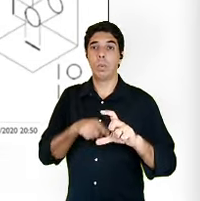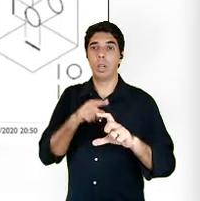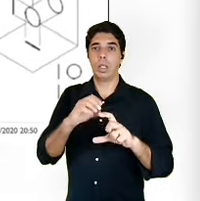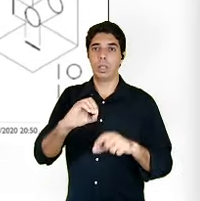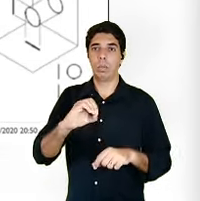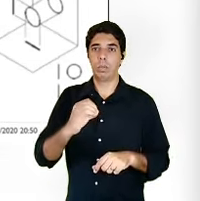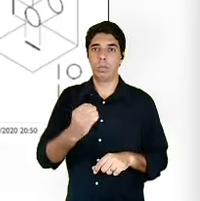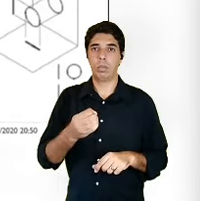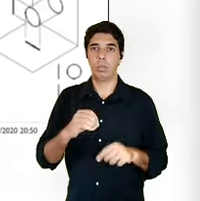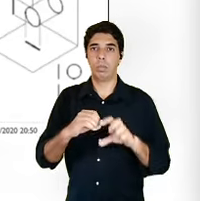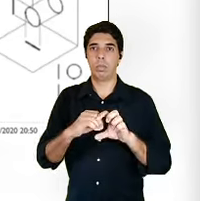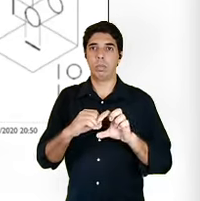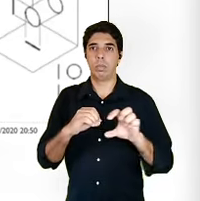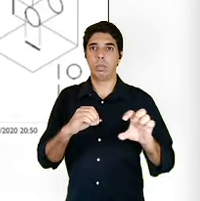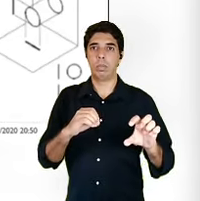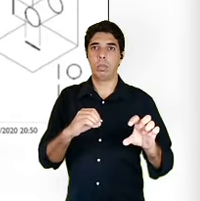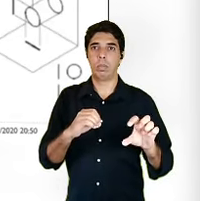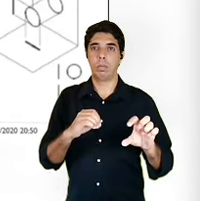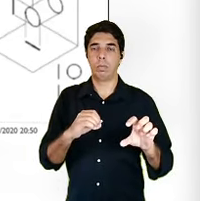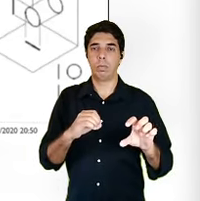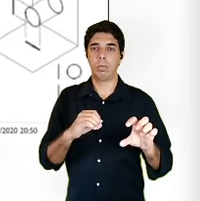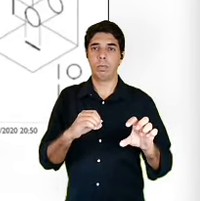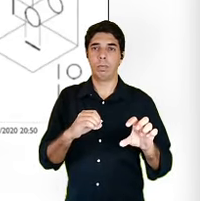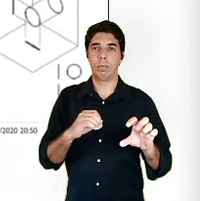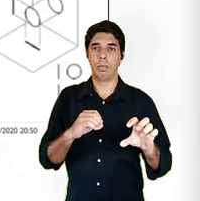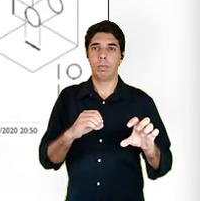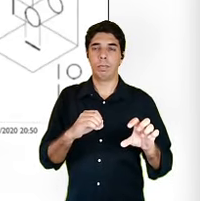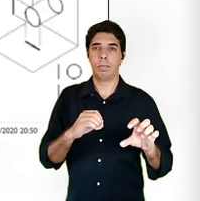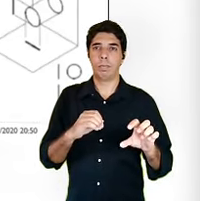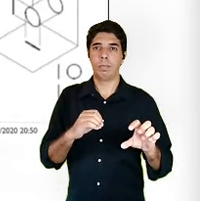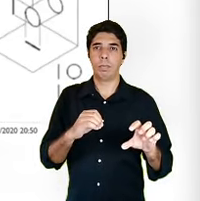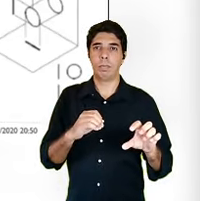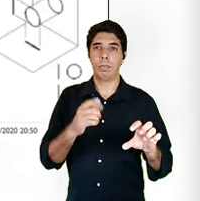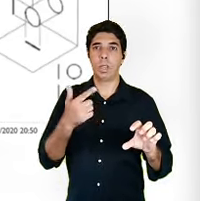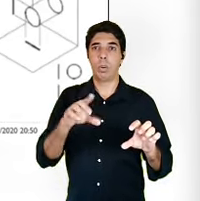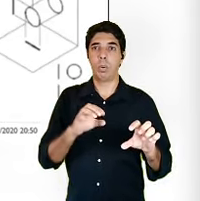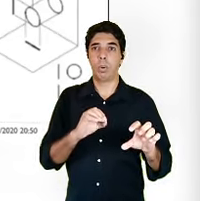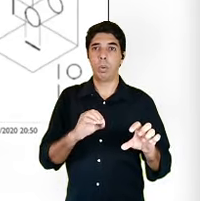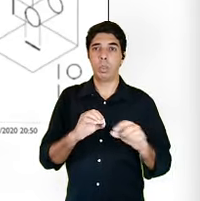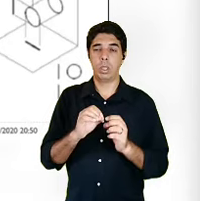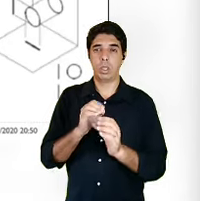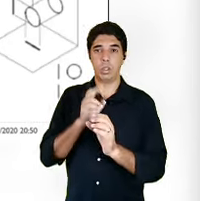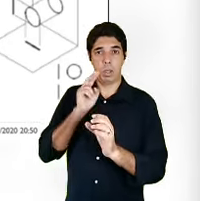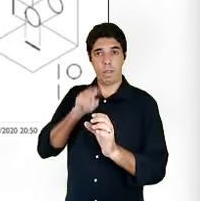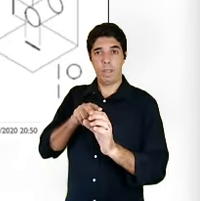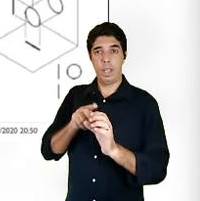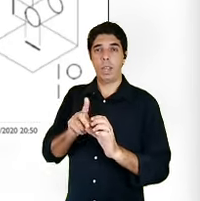circular. Nos outros dois planos, a projeção resultante será um segmento de